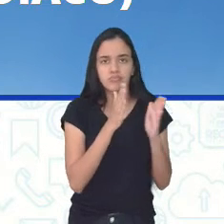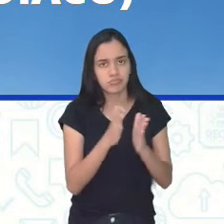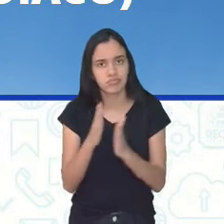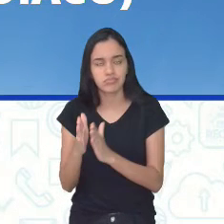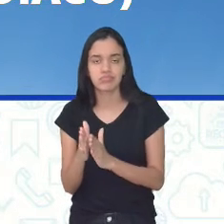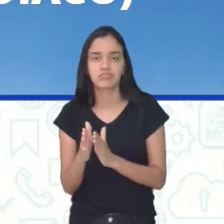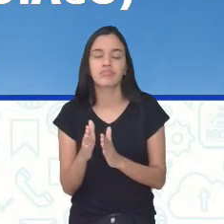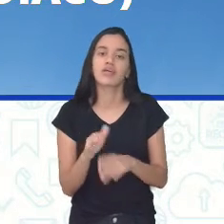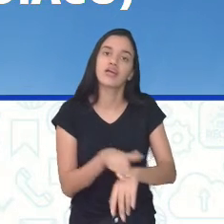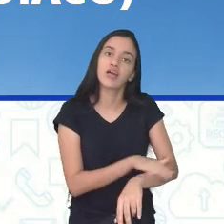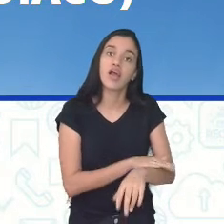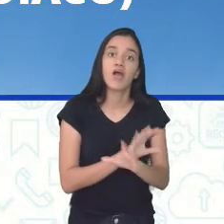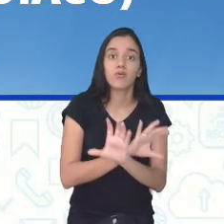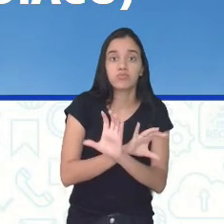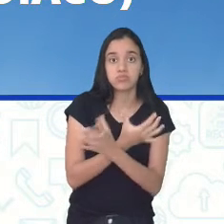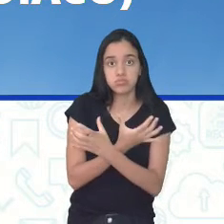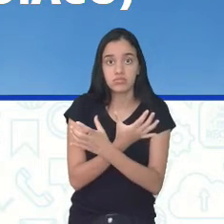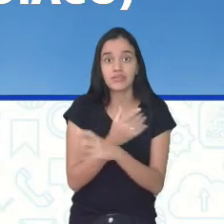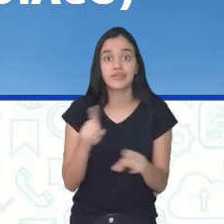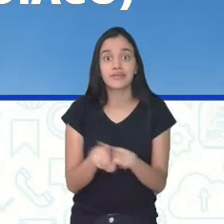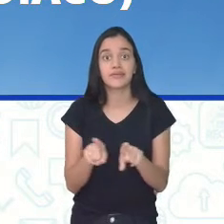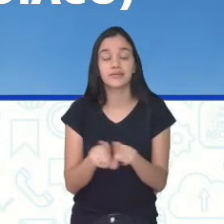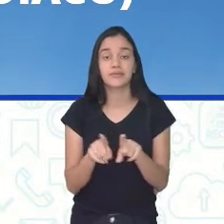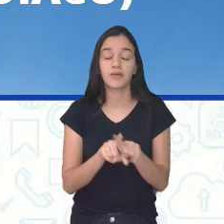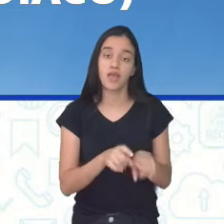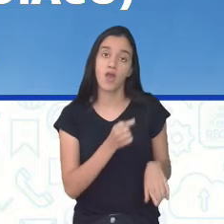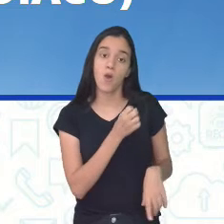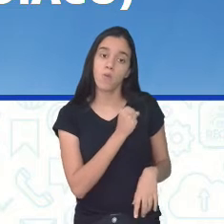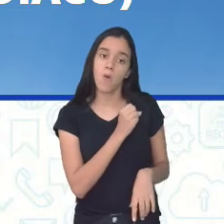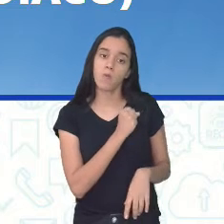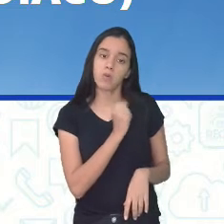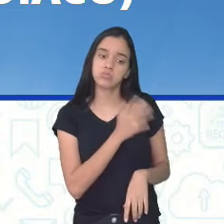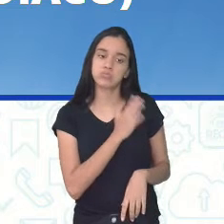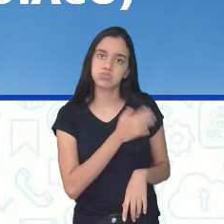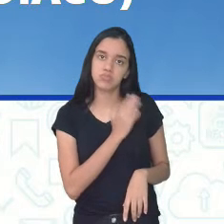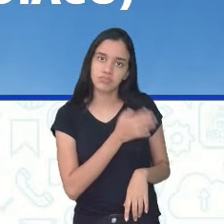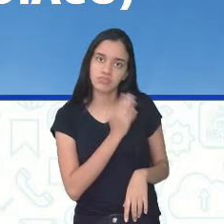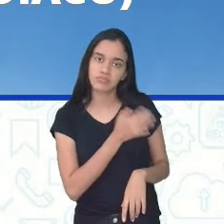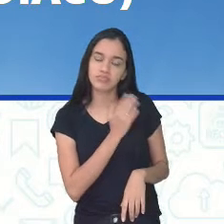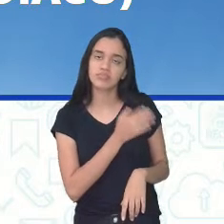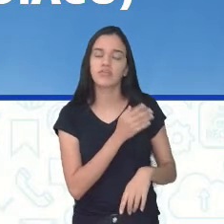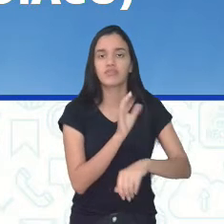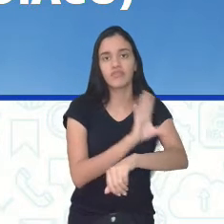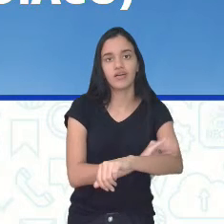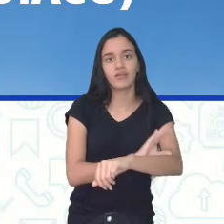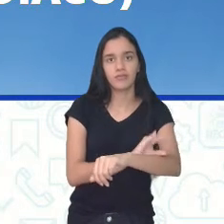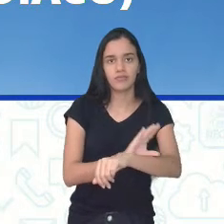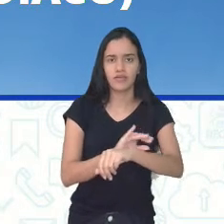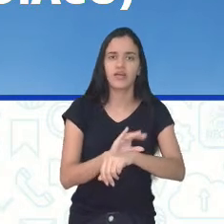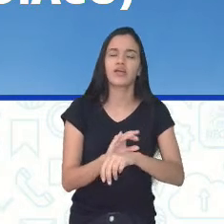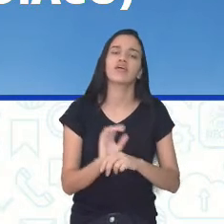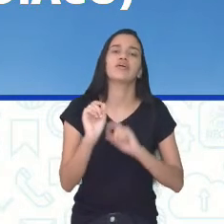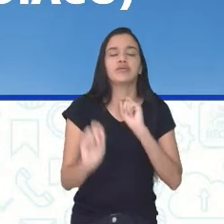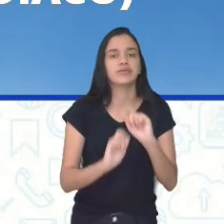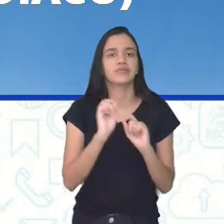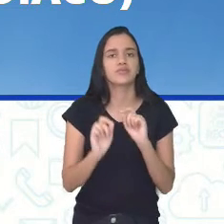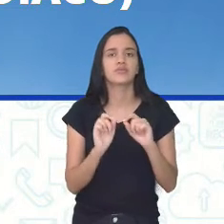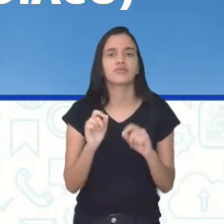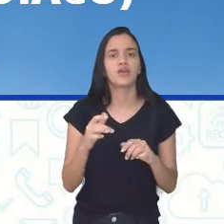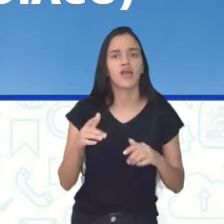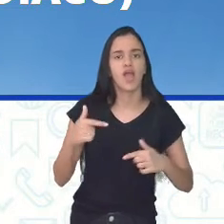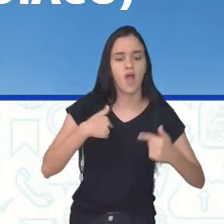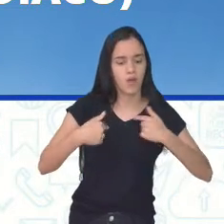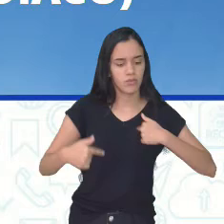liso, esquelético e o cardíaco. Então, a gente vai ver aí o tecido muscular liso, que está presente em alguns